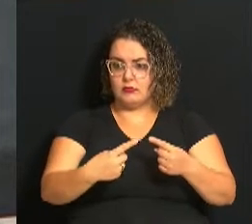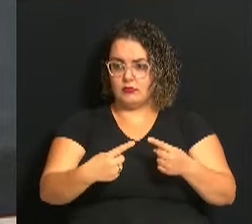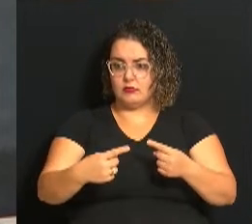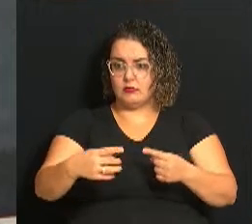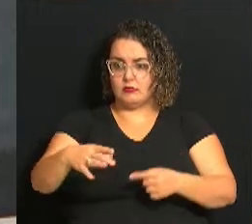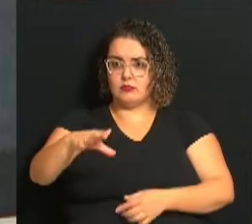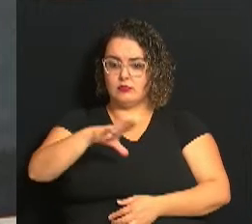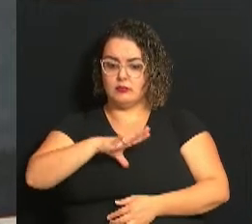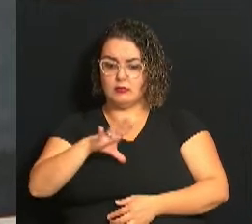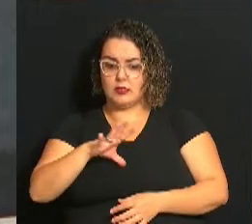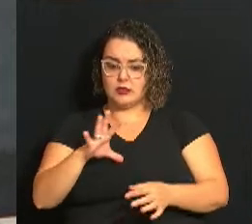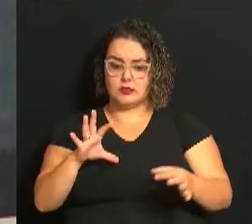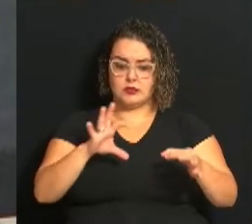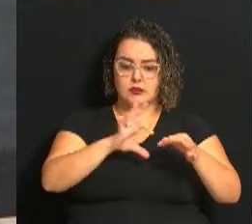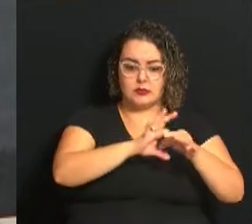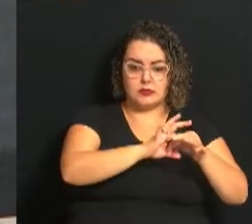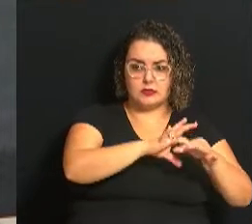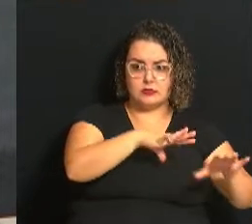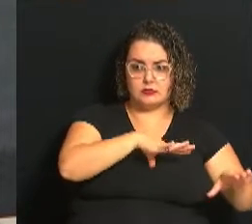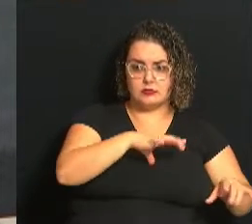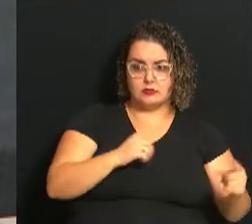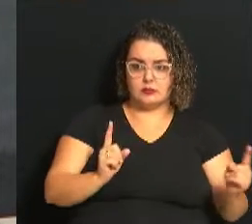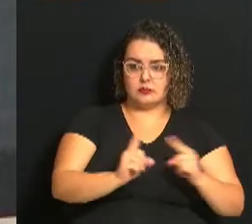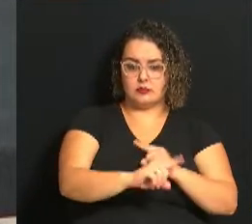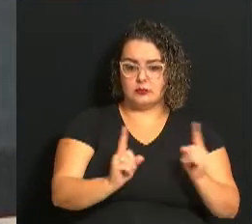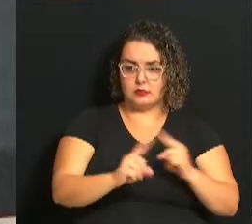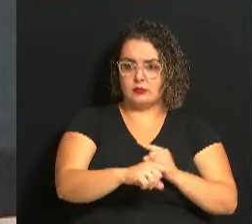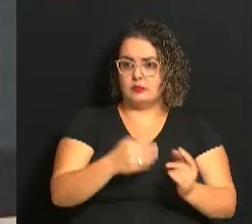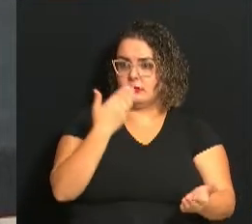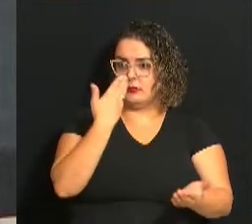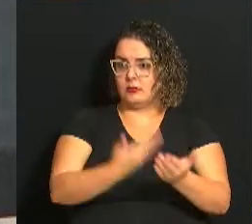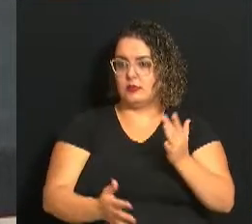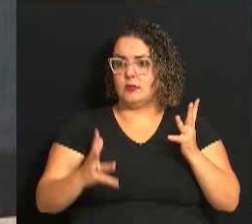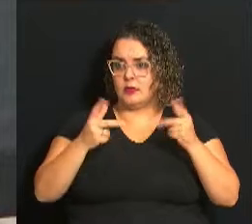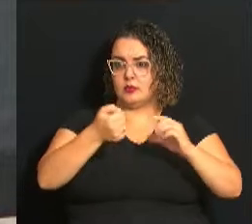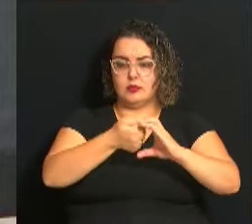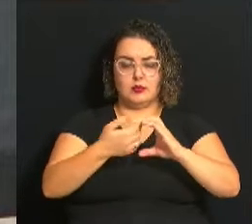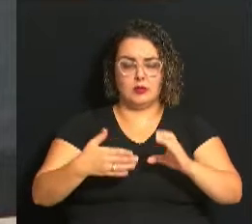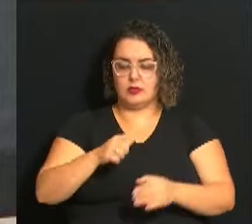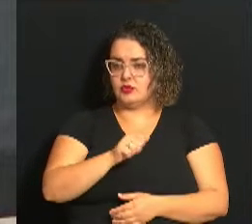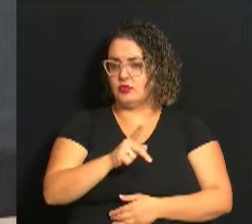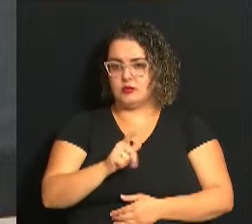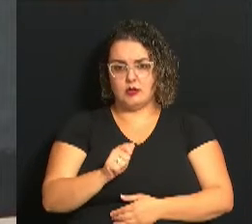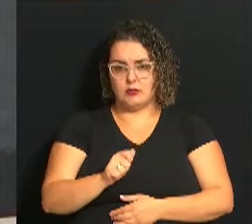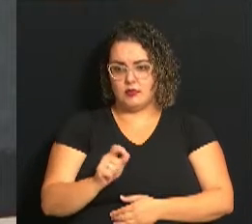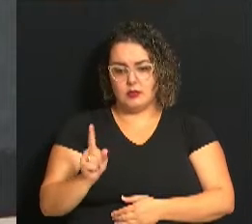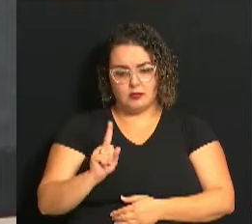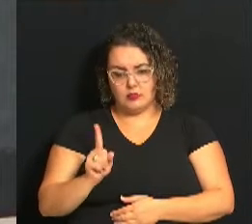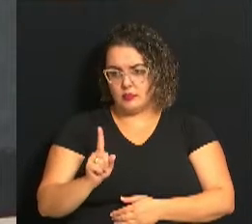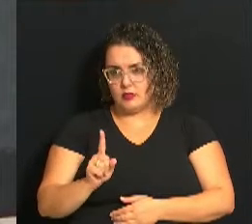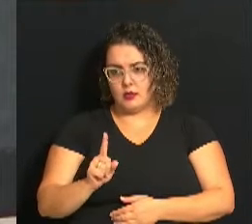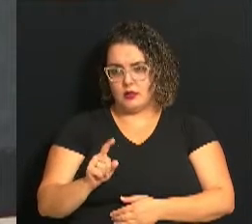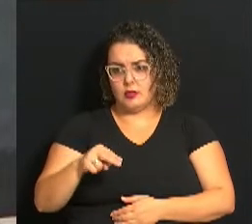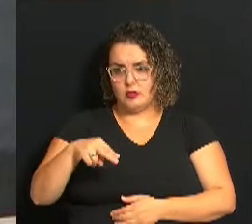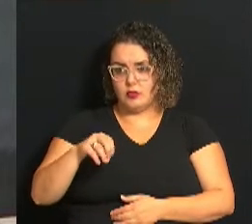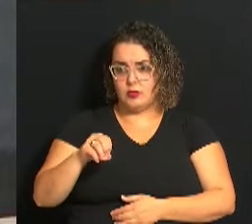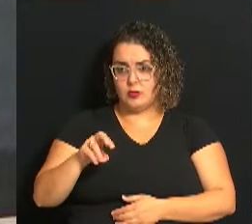outro. Perdeu toda a característica de APA. Não é APA. Então, o noroeste da